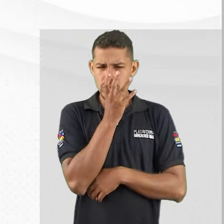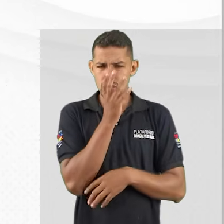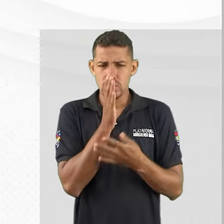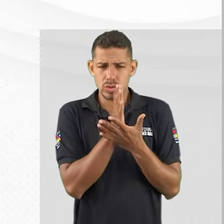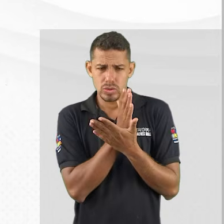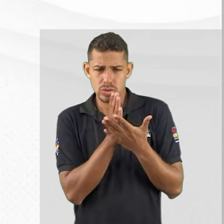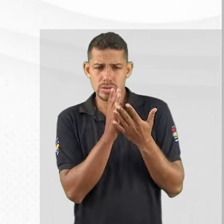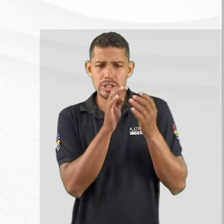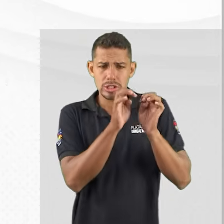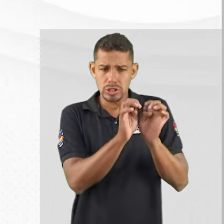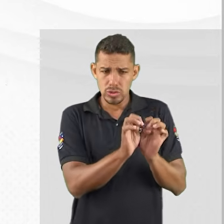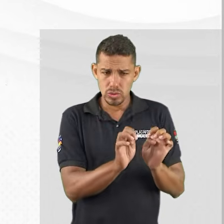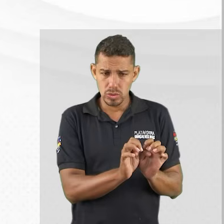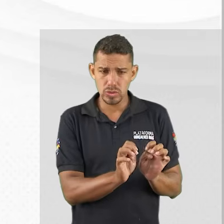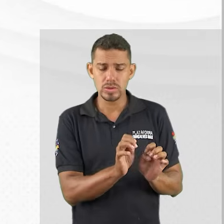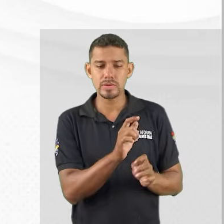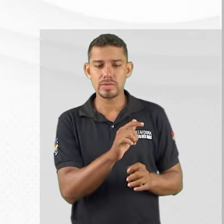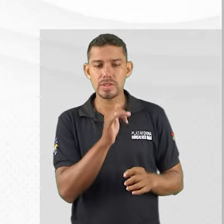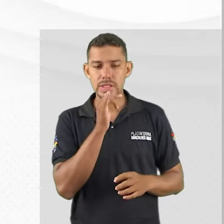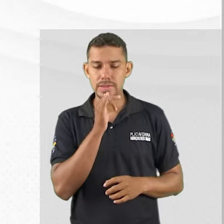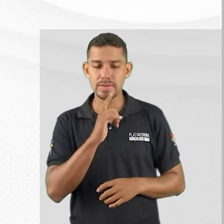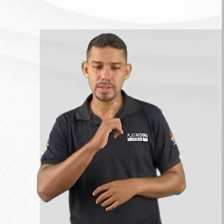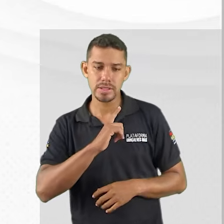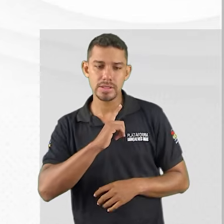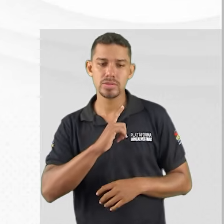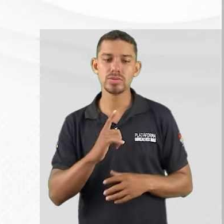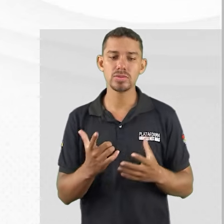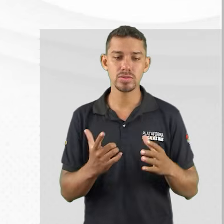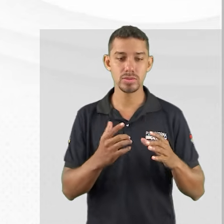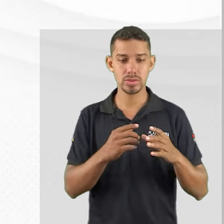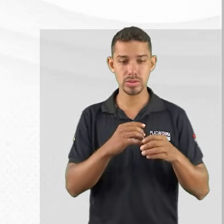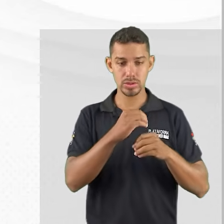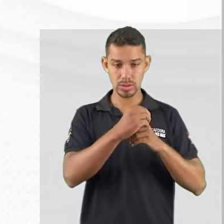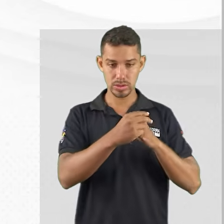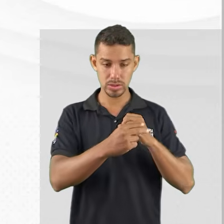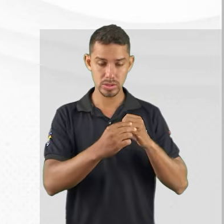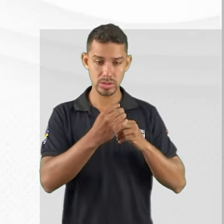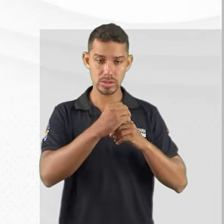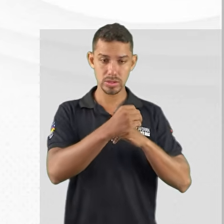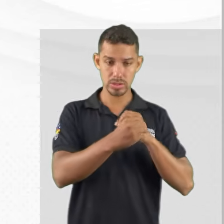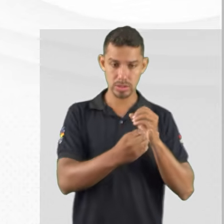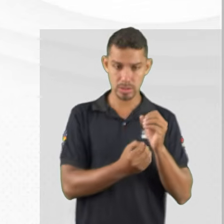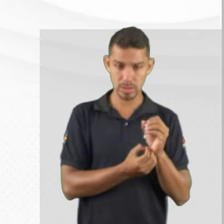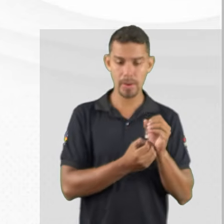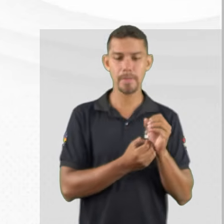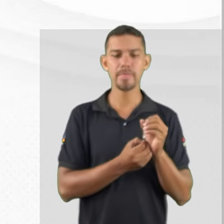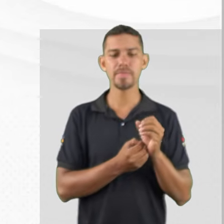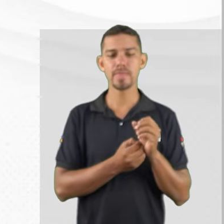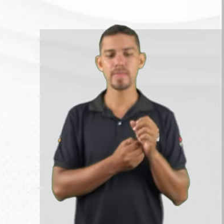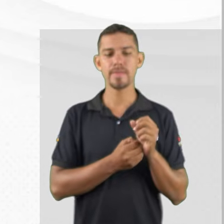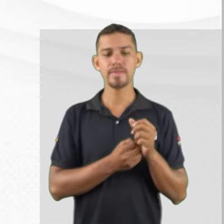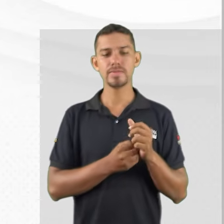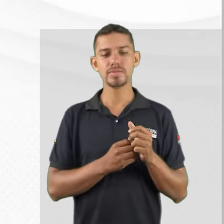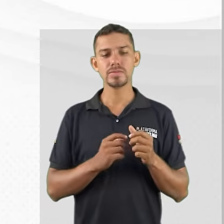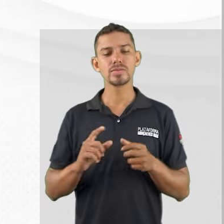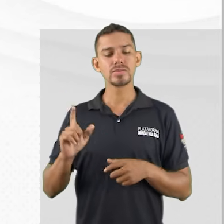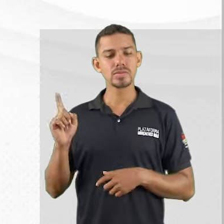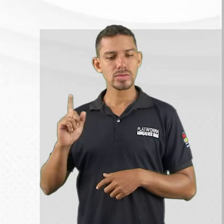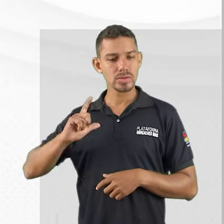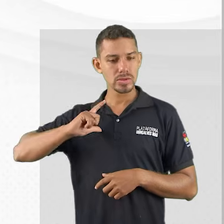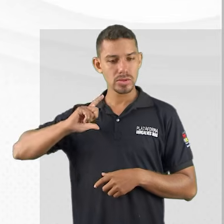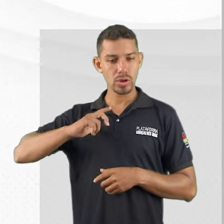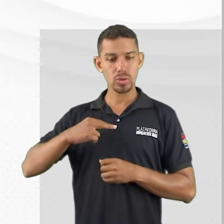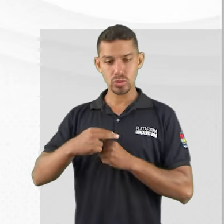algumas estruturas, tá? Então, a gente tem aqui, a gente tem a célula eucariótica animal, tá? E aí, aqui a gente tem